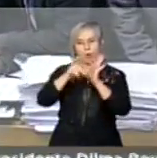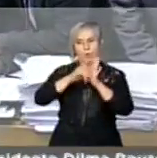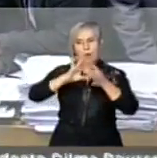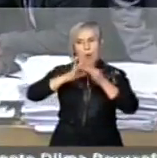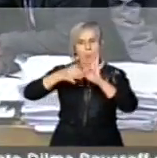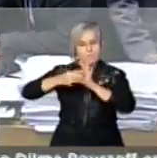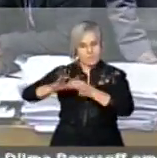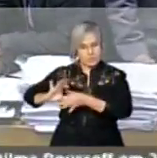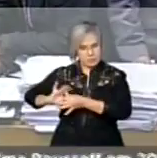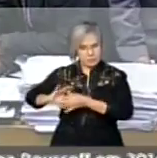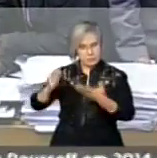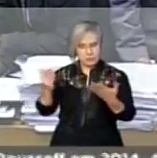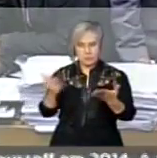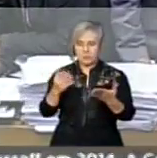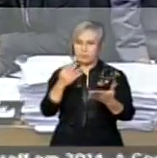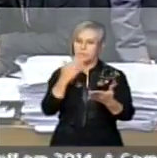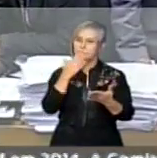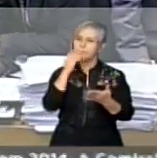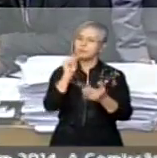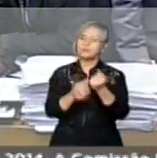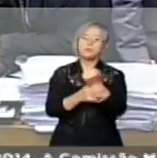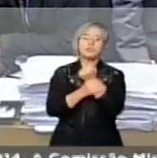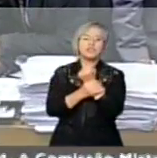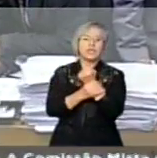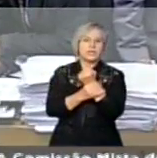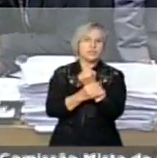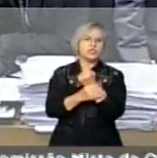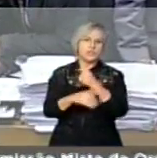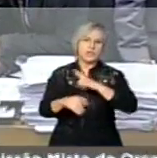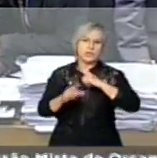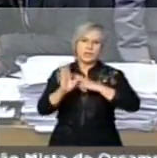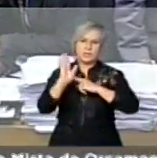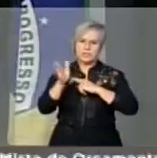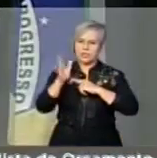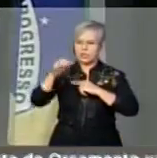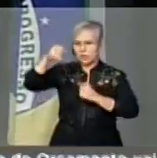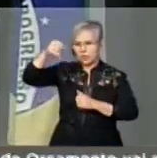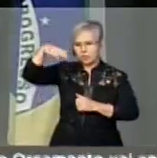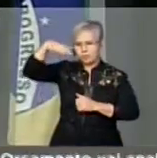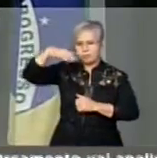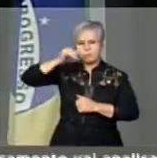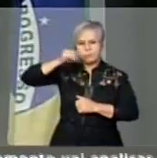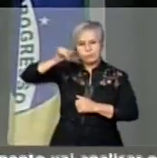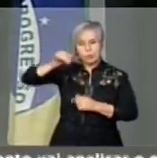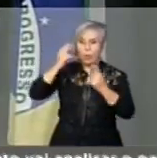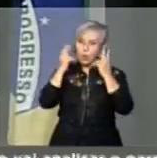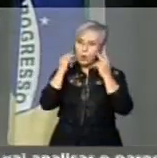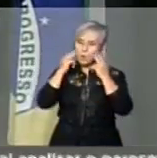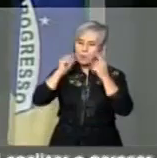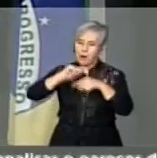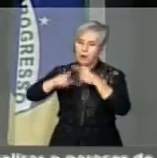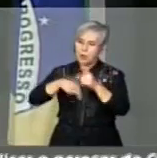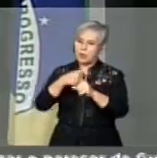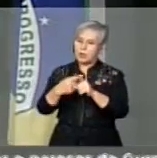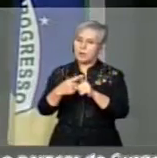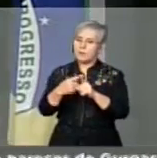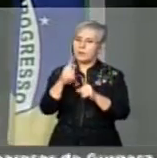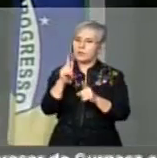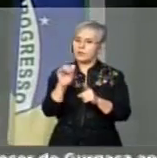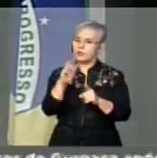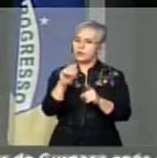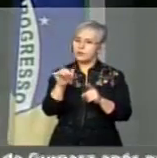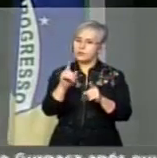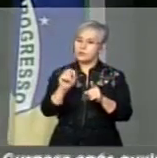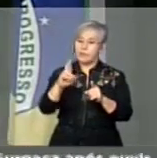Olimpíadas, que é uma espécie de garantia. Já tem a geração comum, depois teria o gerador 1, já existe, para